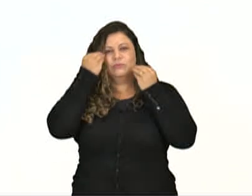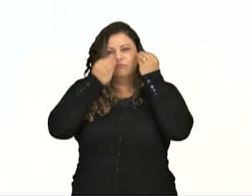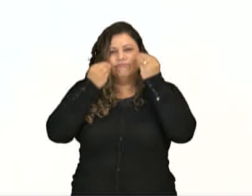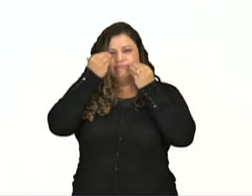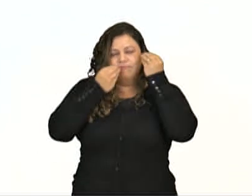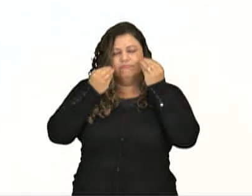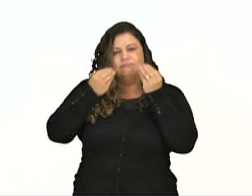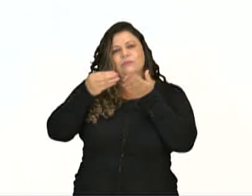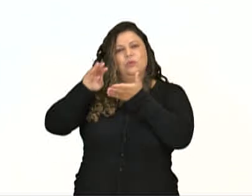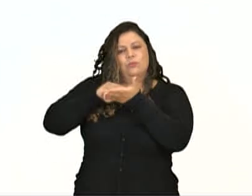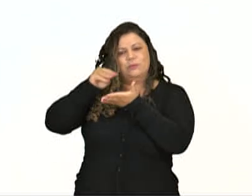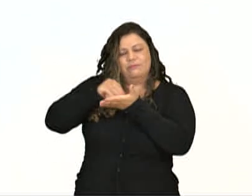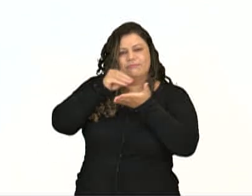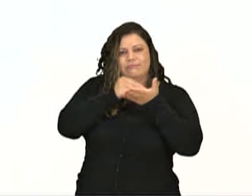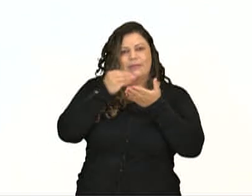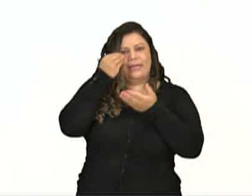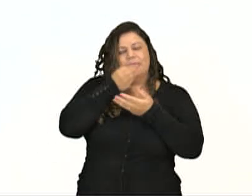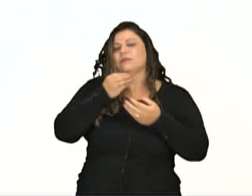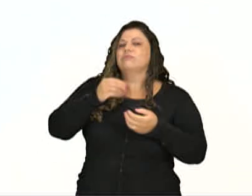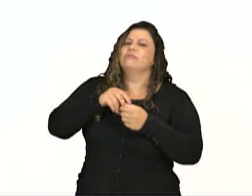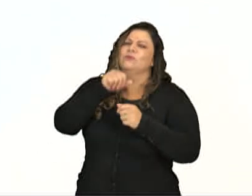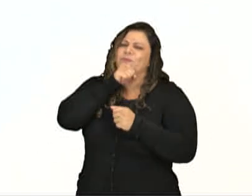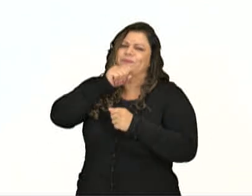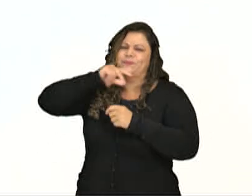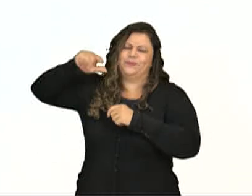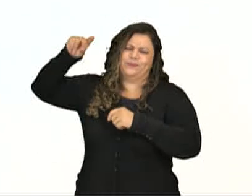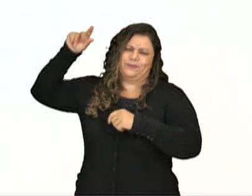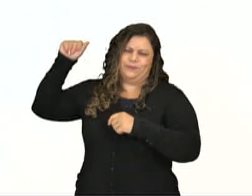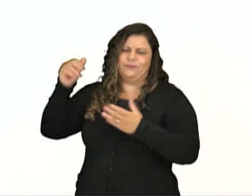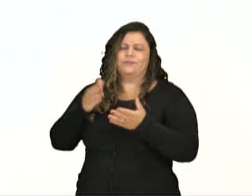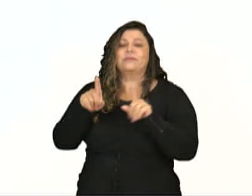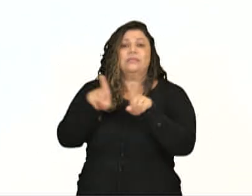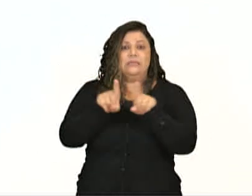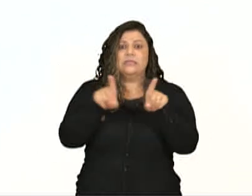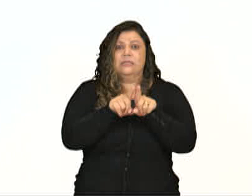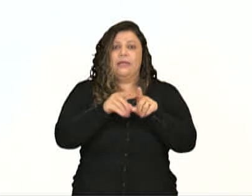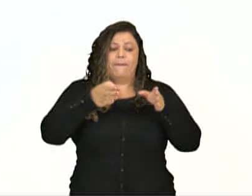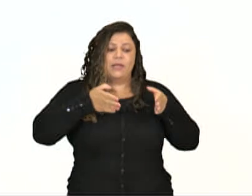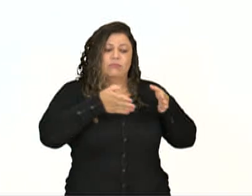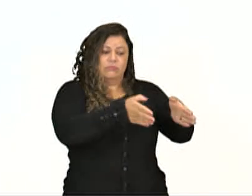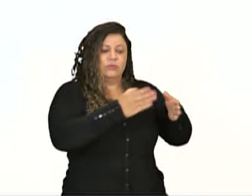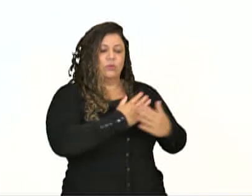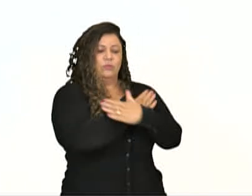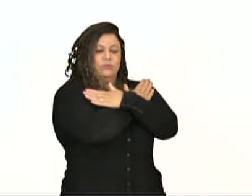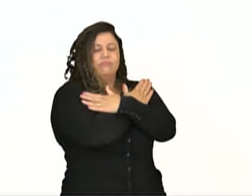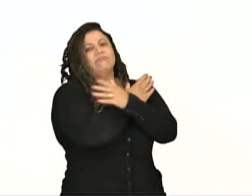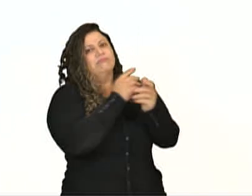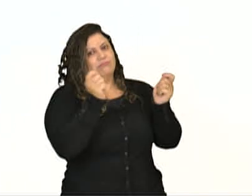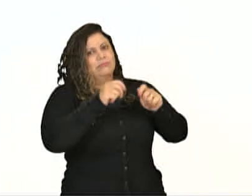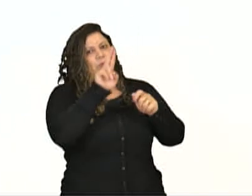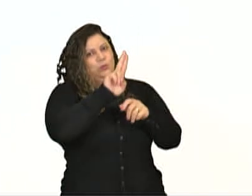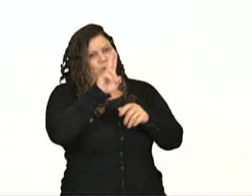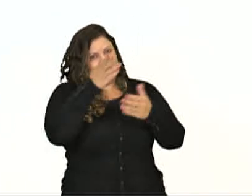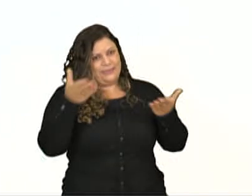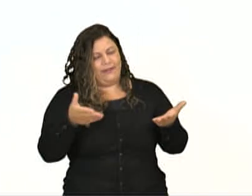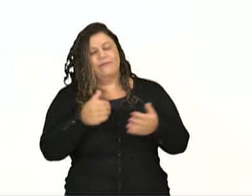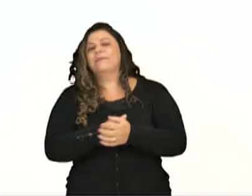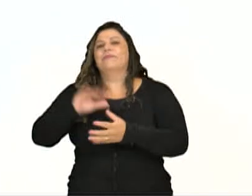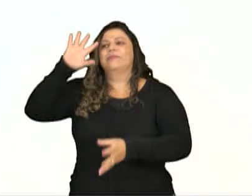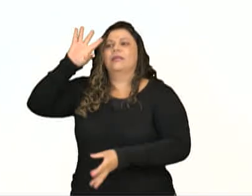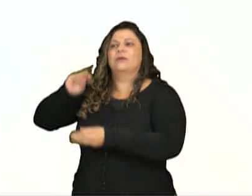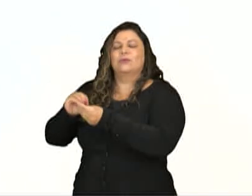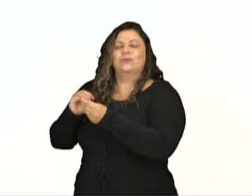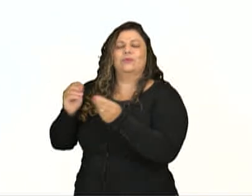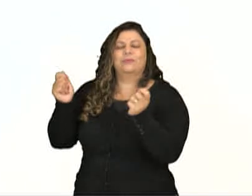paletas também eram usadas em rituais e tinham funções funerárias e cerimoniais. Estudamos que as descobertas arqueológicas